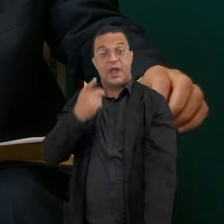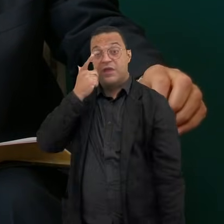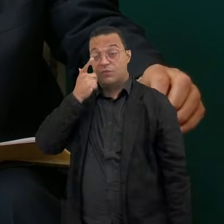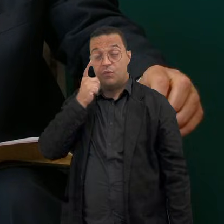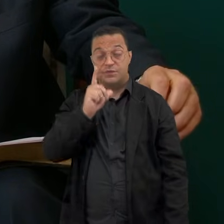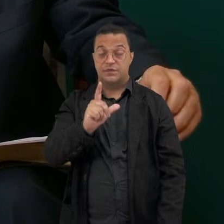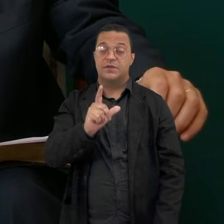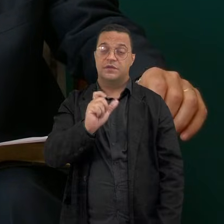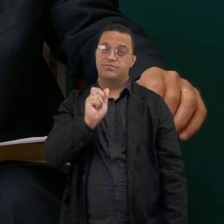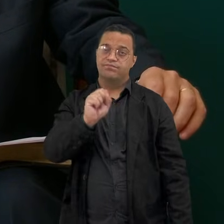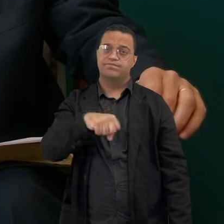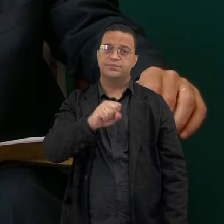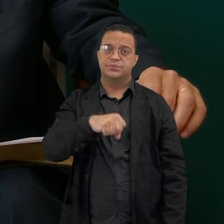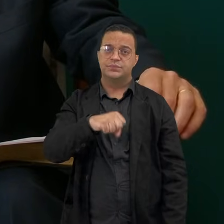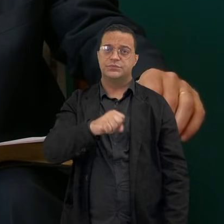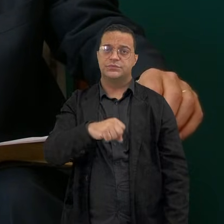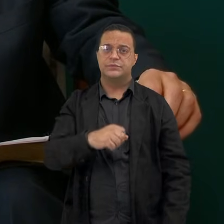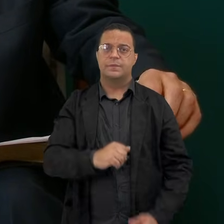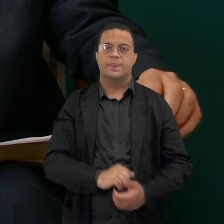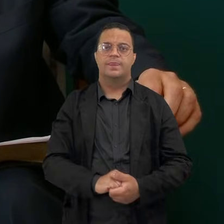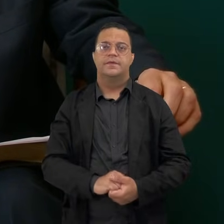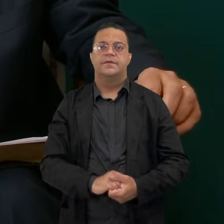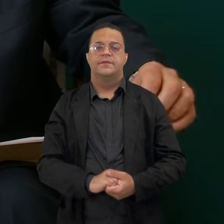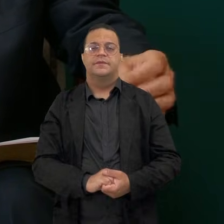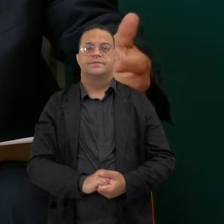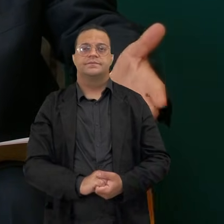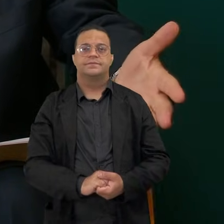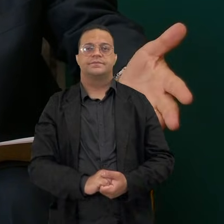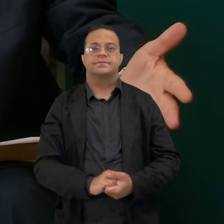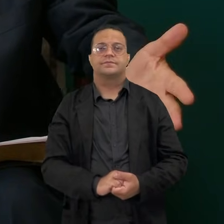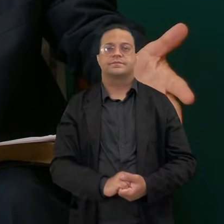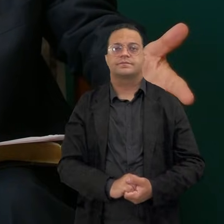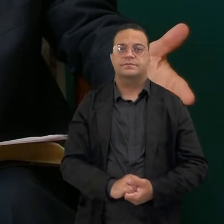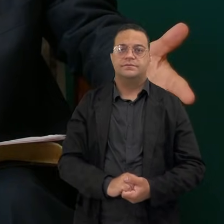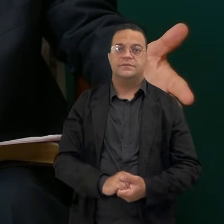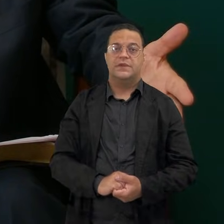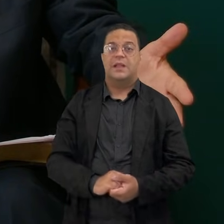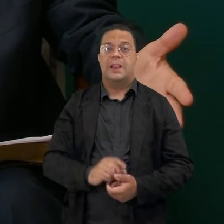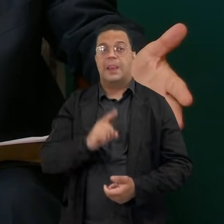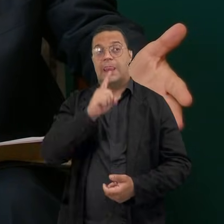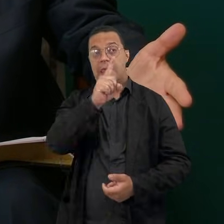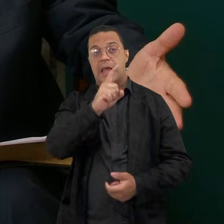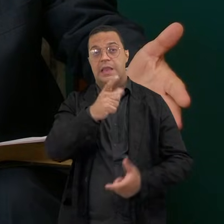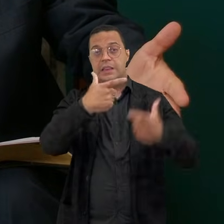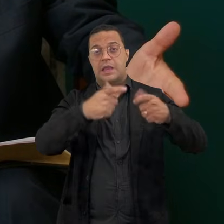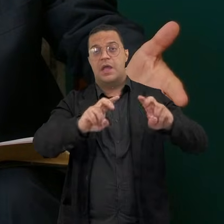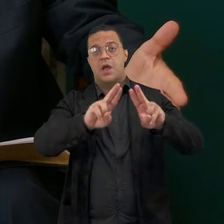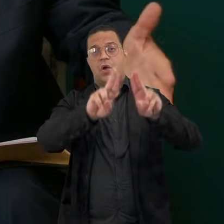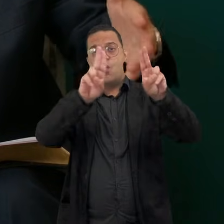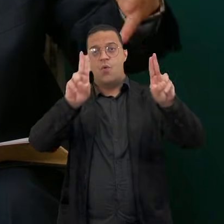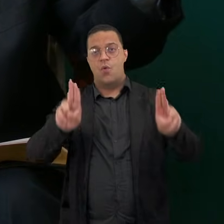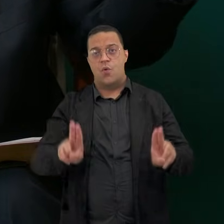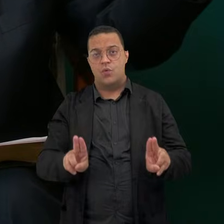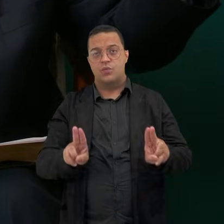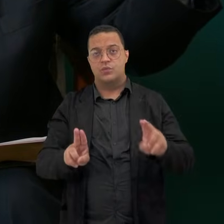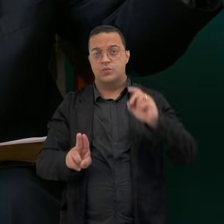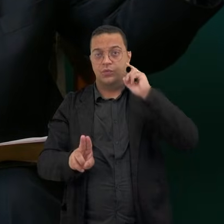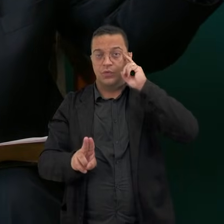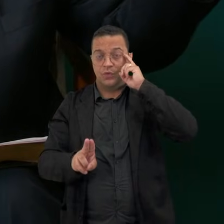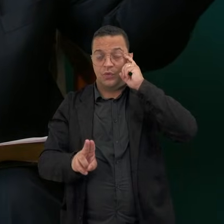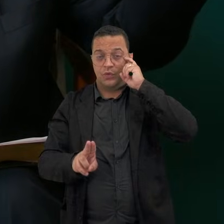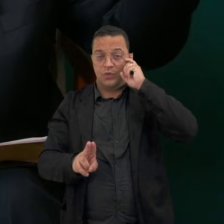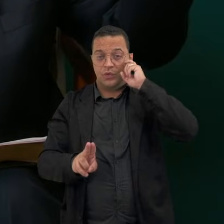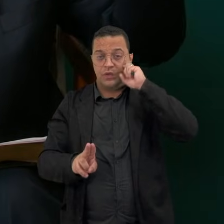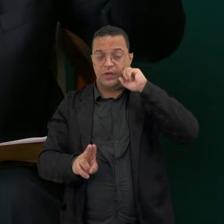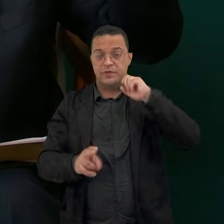oportunidade para que fosse votado na ONU a partilha da terra.